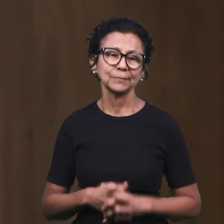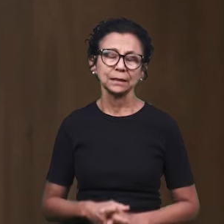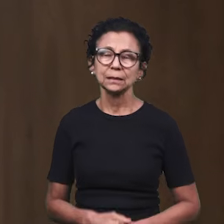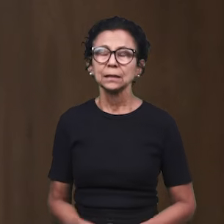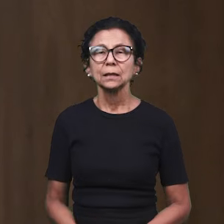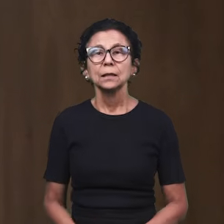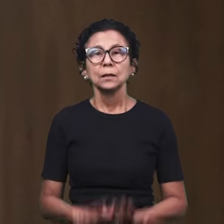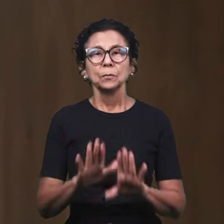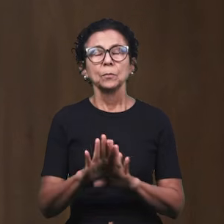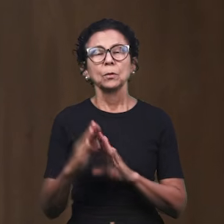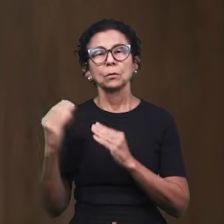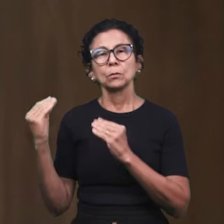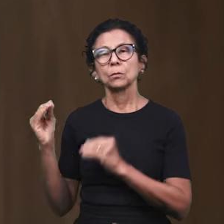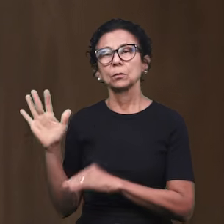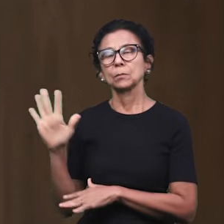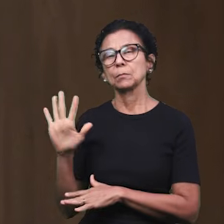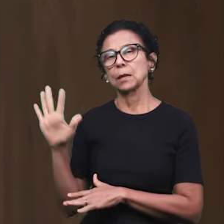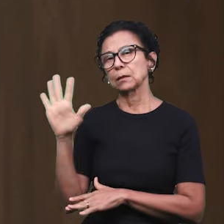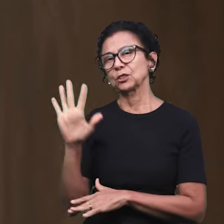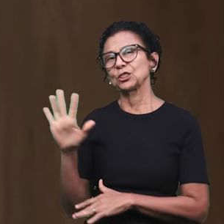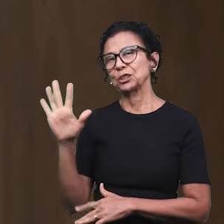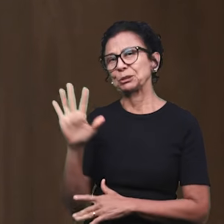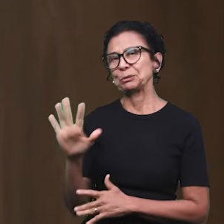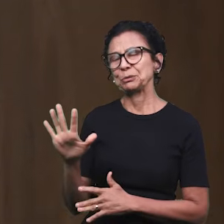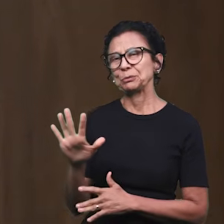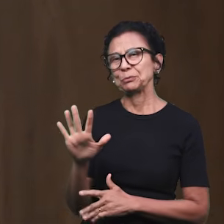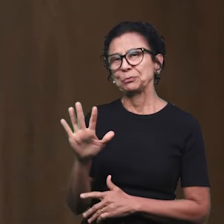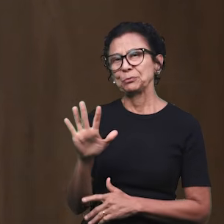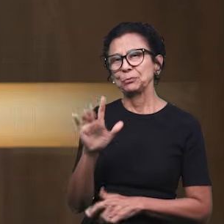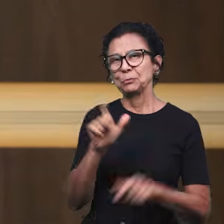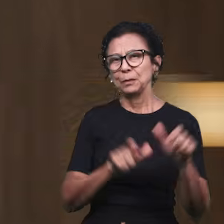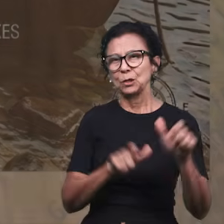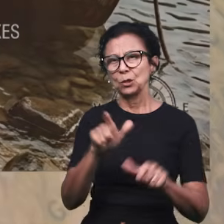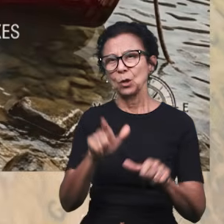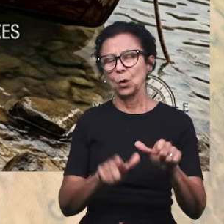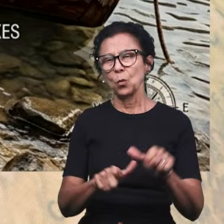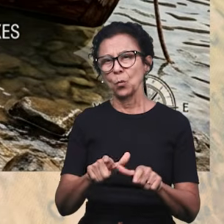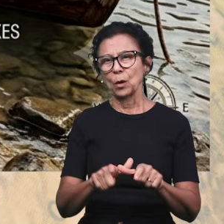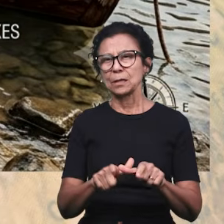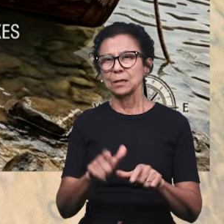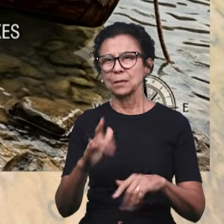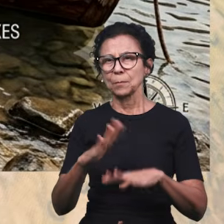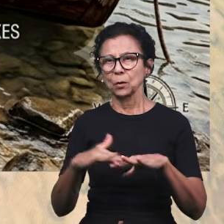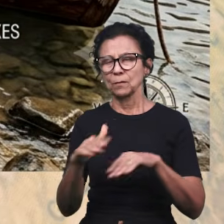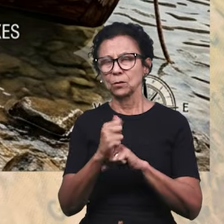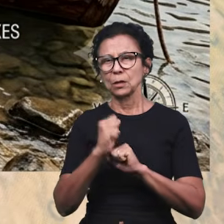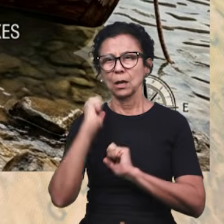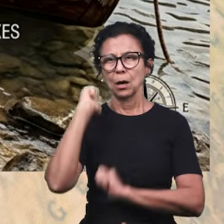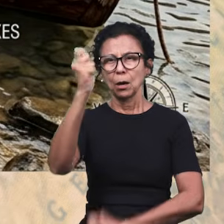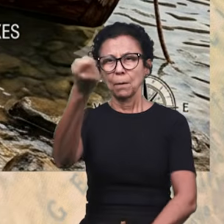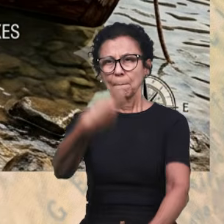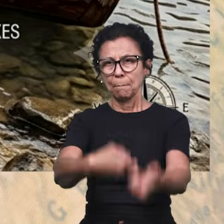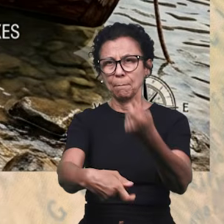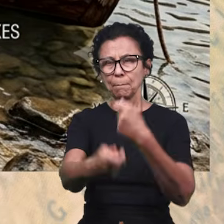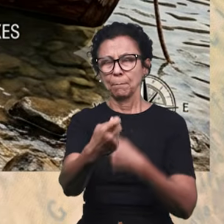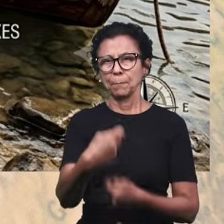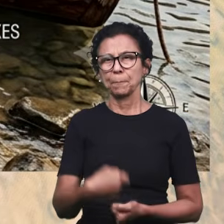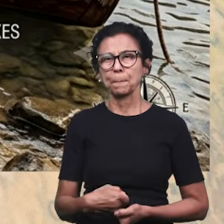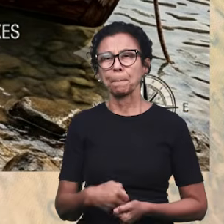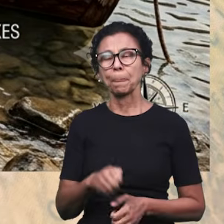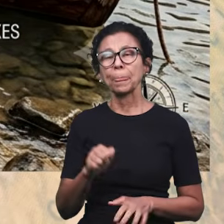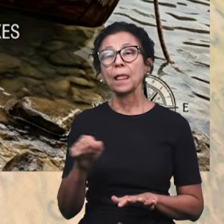desse mar. Nós vamos colocar aqui alguma imagem aqui dos pescadores do mar da Galileia. Aqui diz que é o